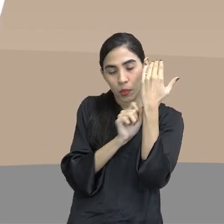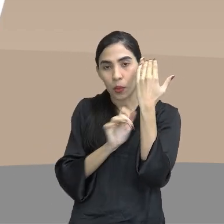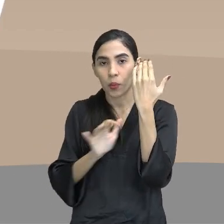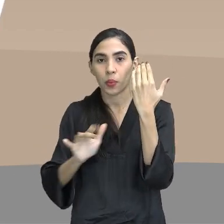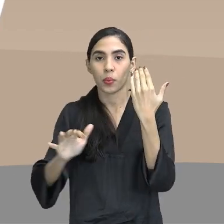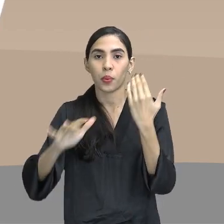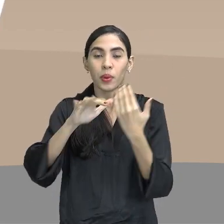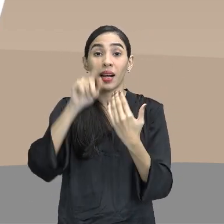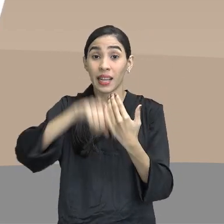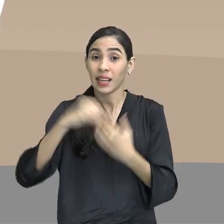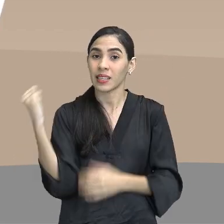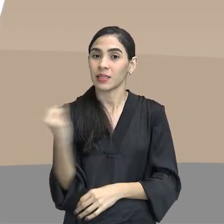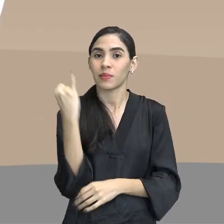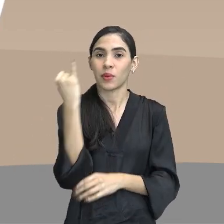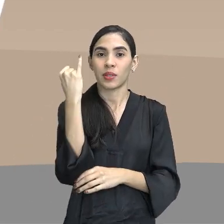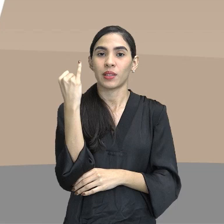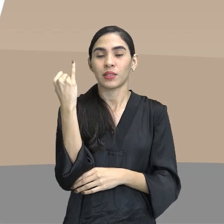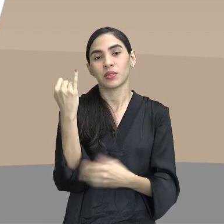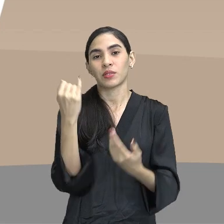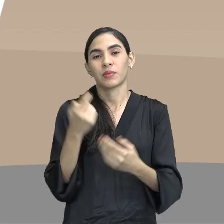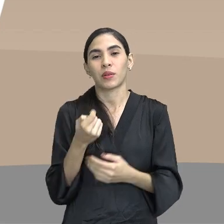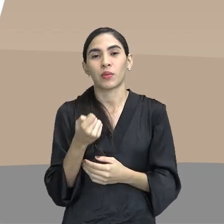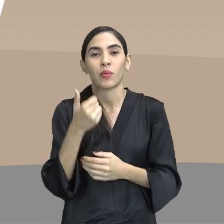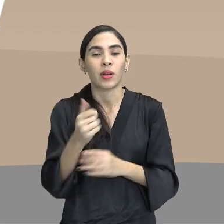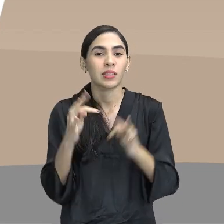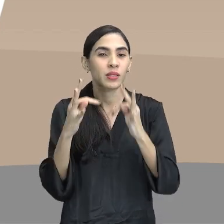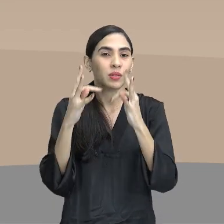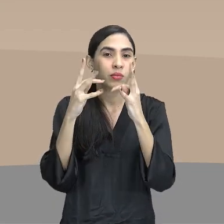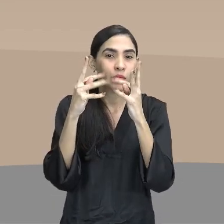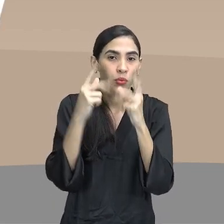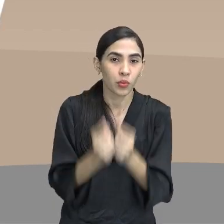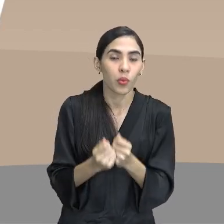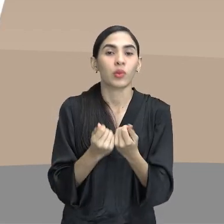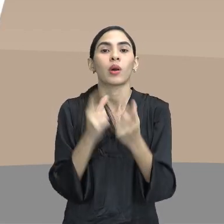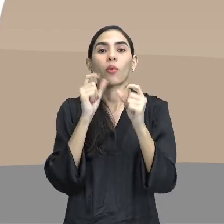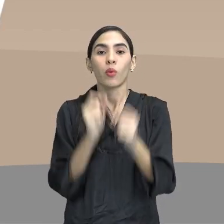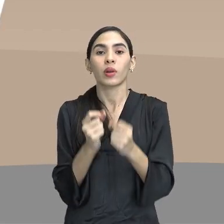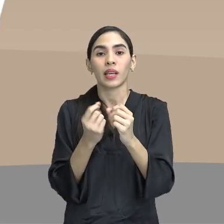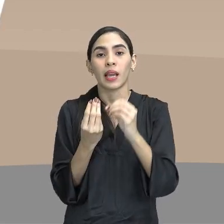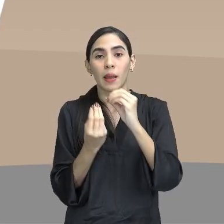processo fundamental que ocorre em quase todas as células vivas.